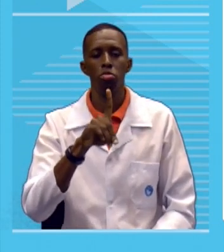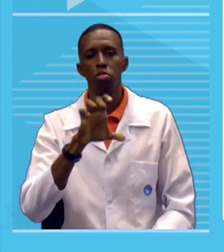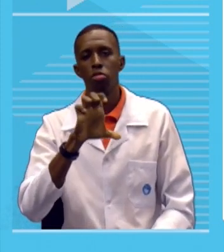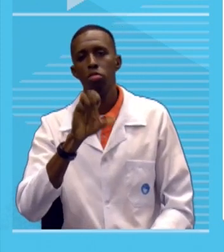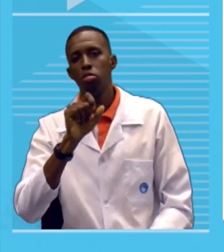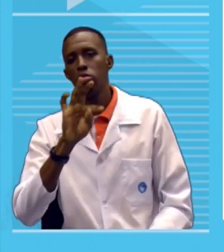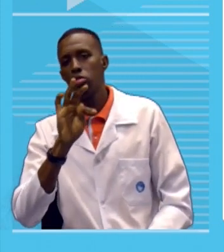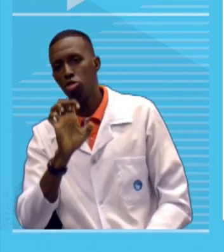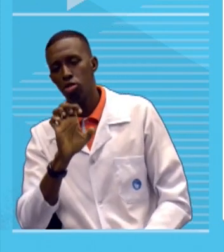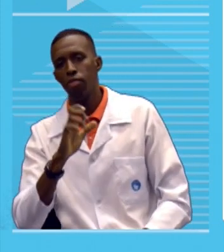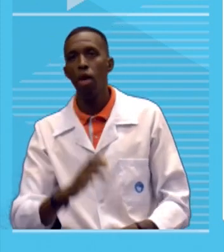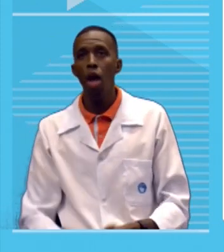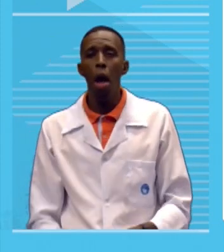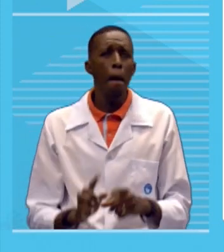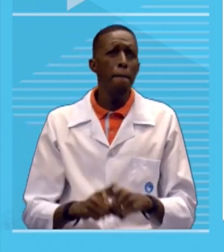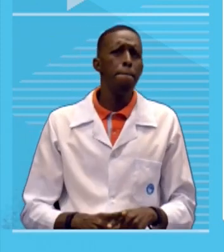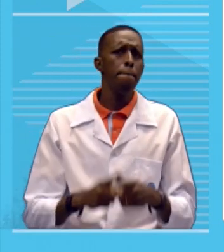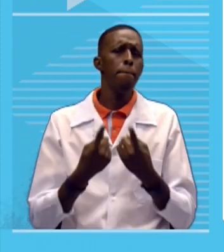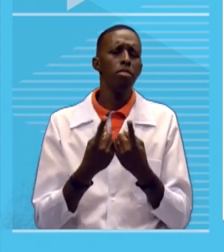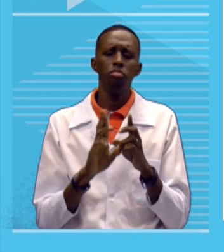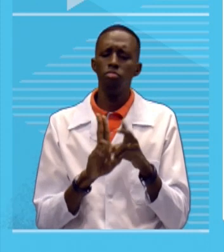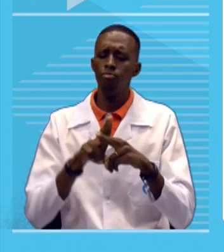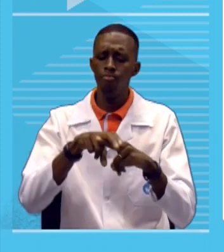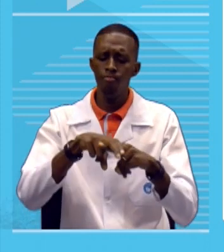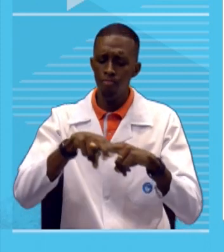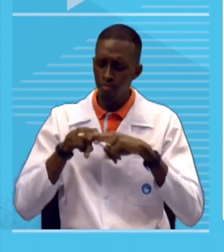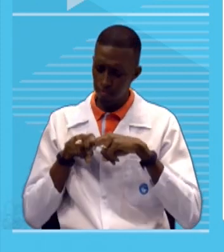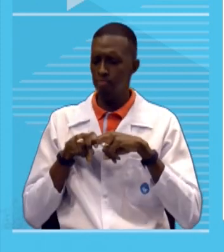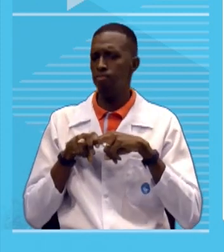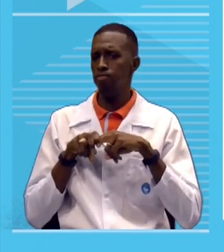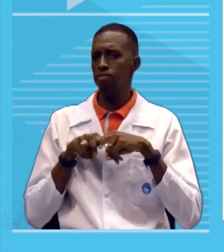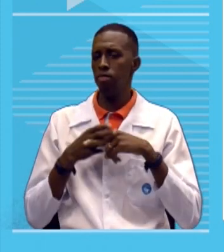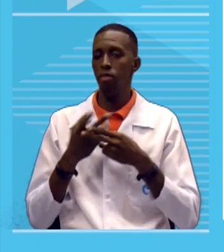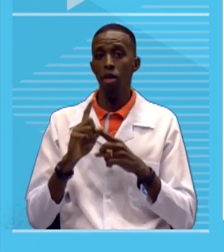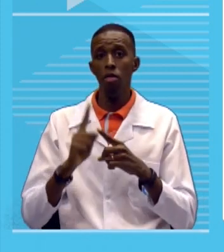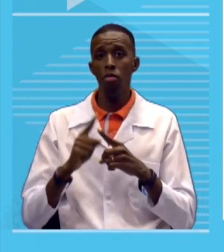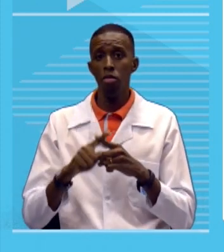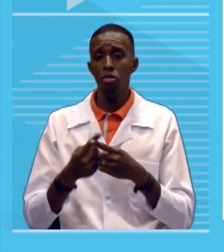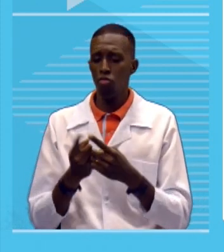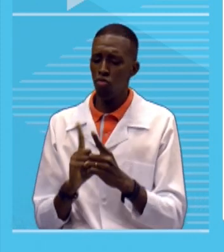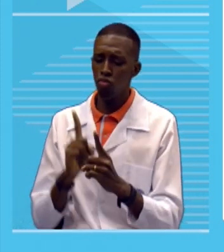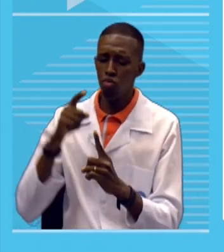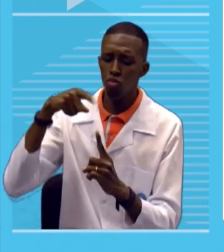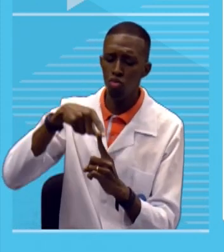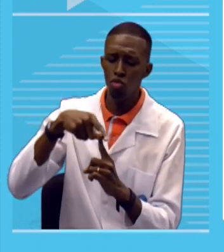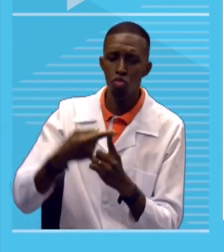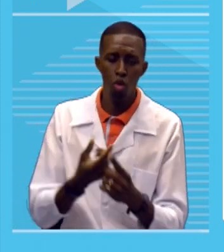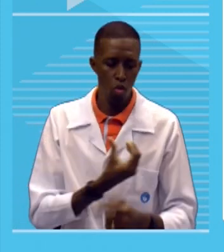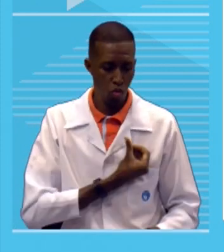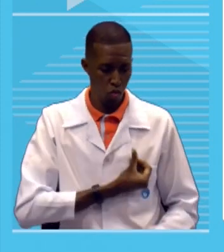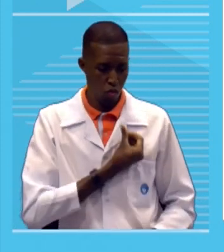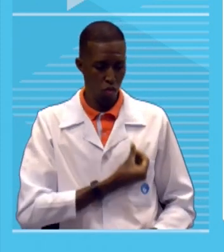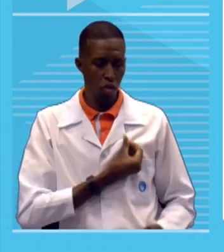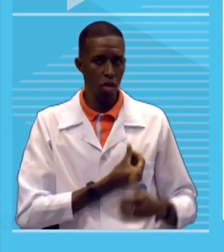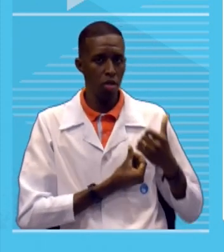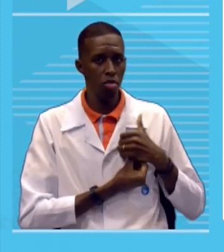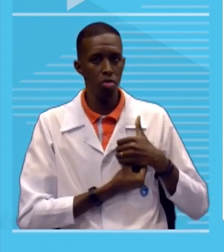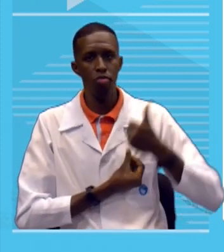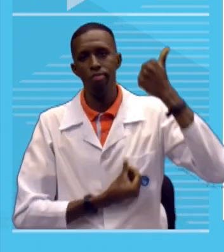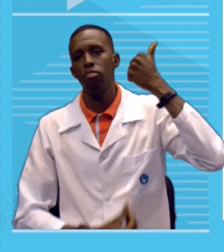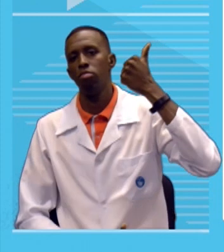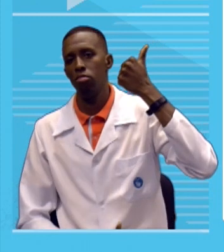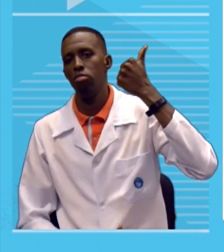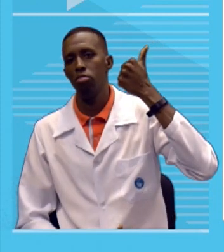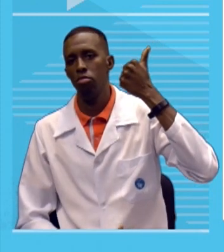de vida, né, gente? Então, ali cidades como Rio de Janeiro e São Paulo vão receber uma grande quantidade de pessoas que